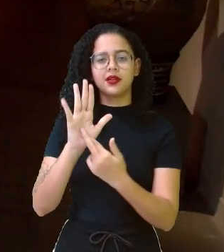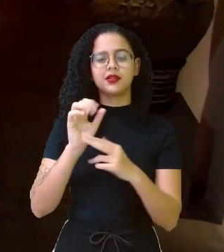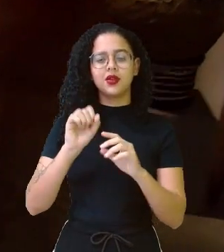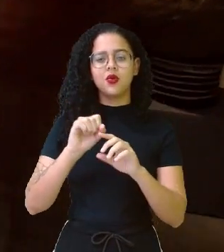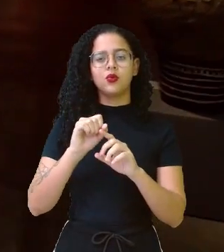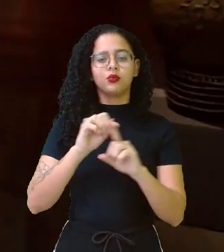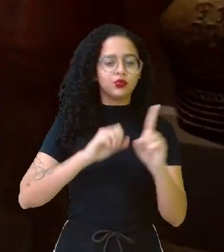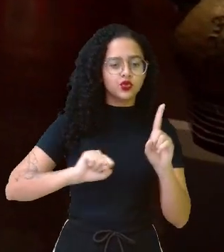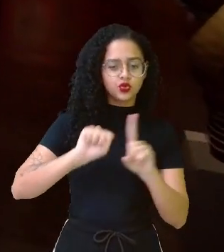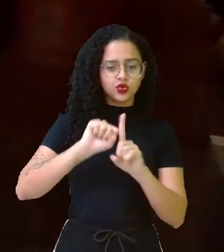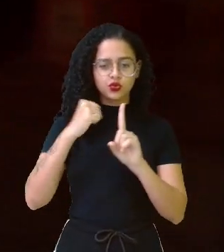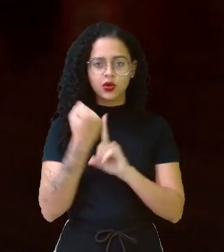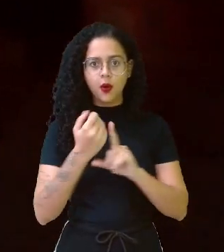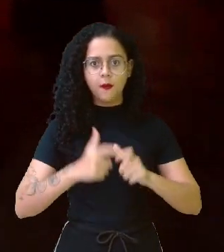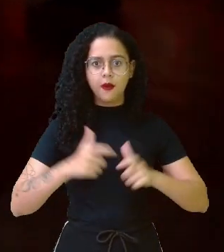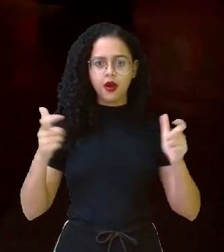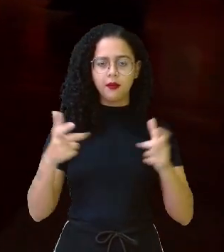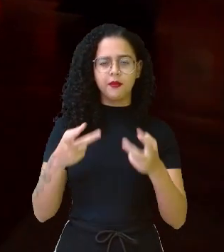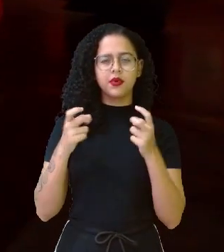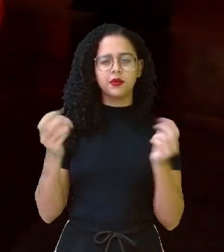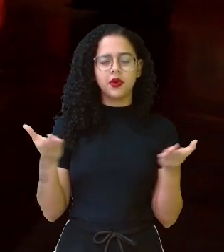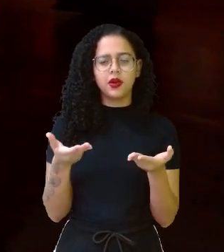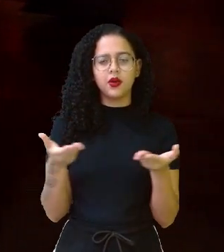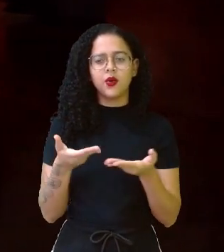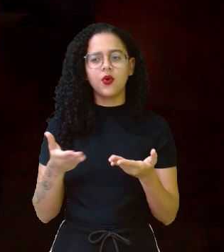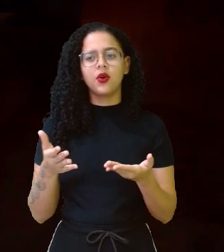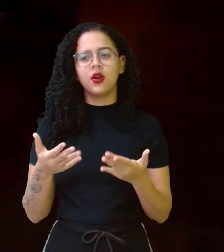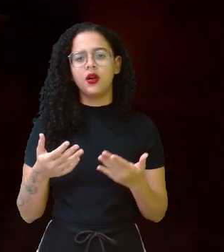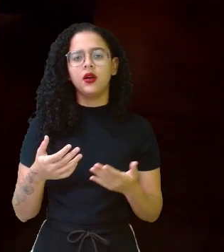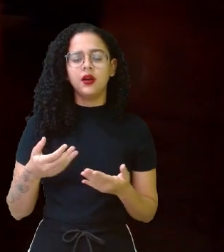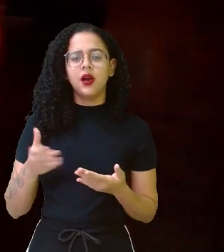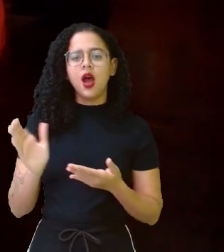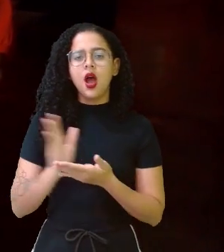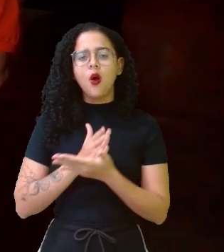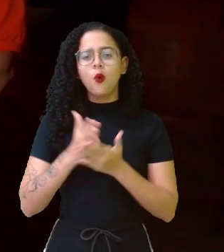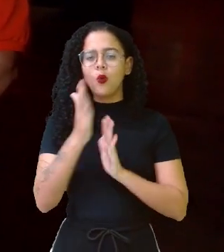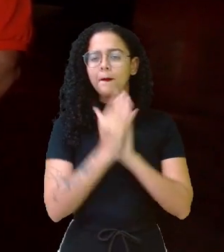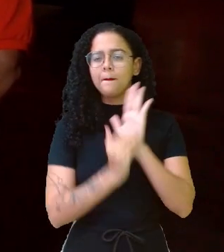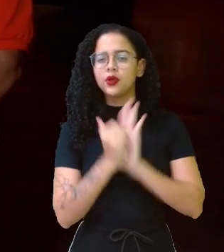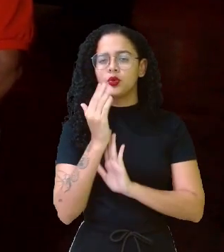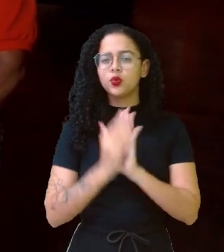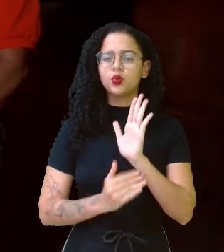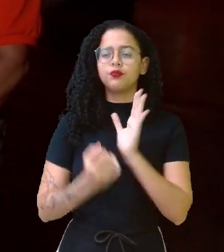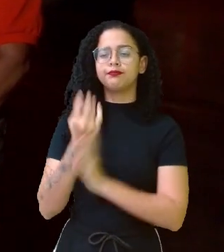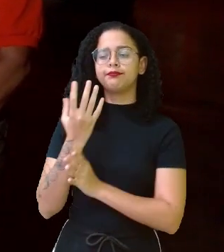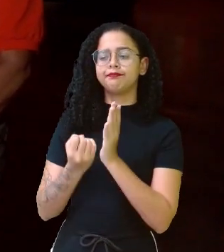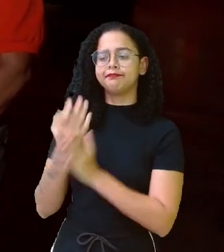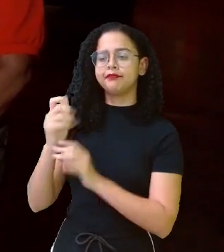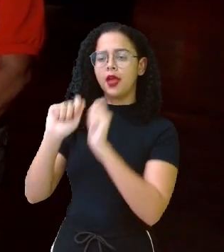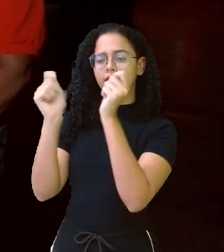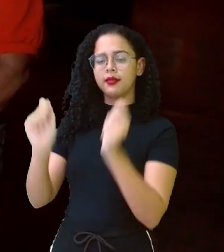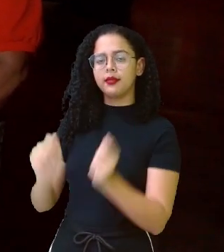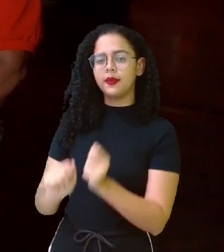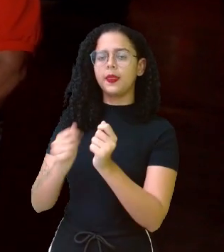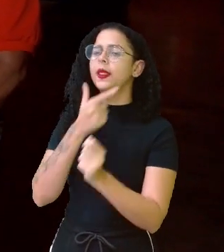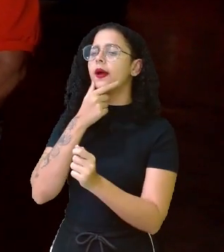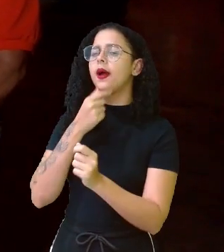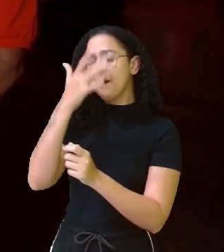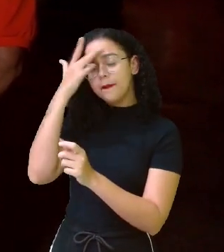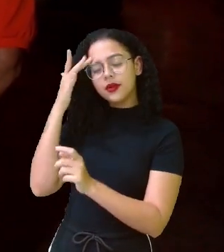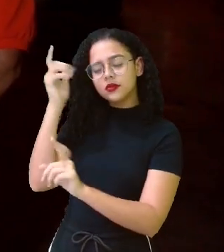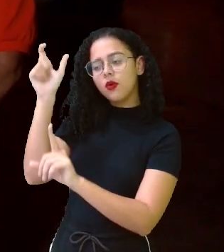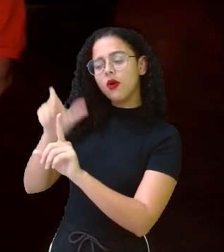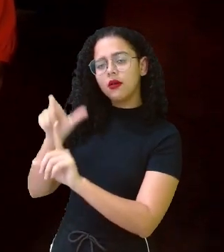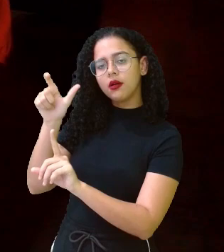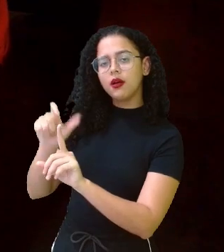maior. A gente vai perceber a partir de agora algumas pinturas, algumas produções artísticas que os artistas eles quiseram